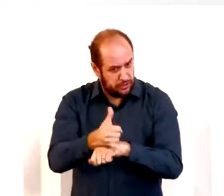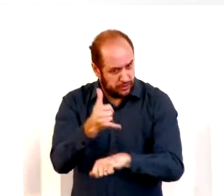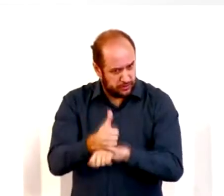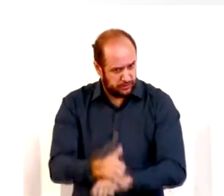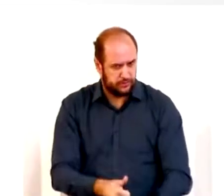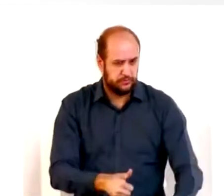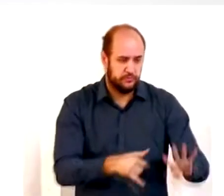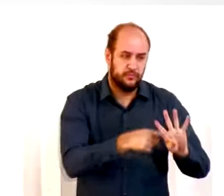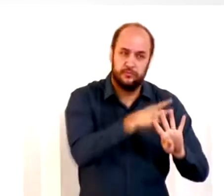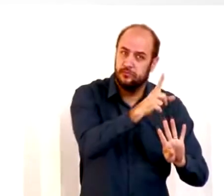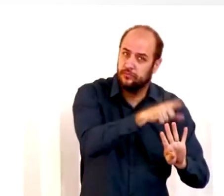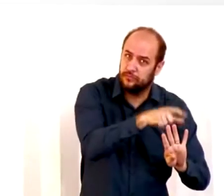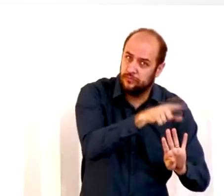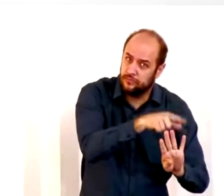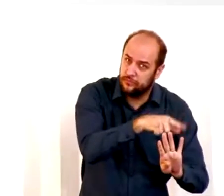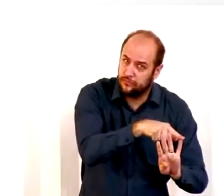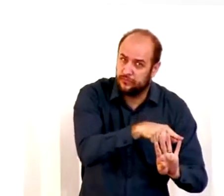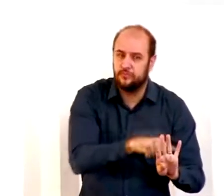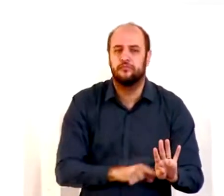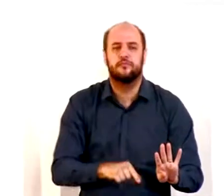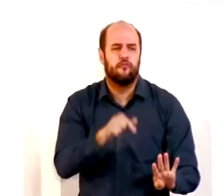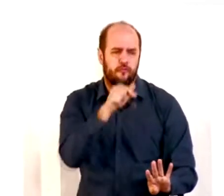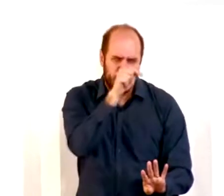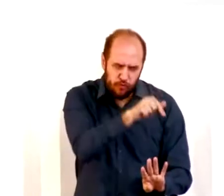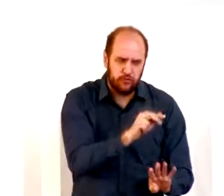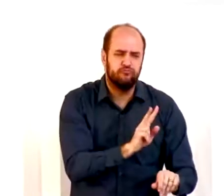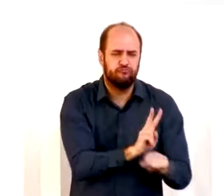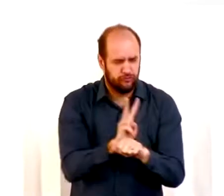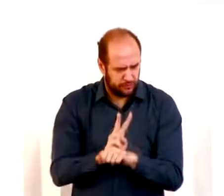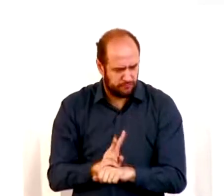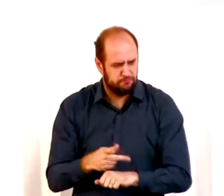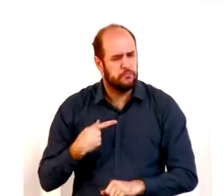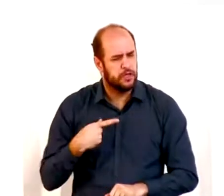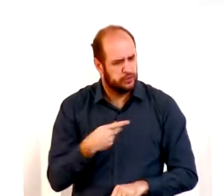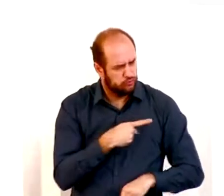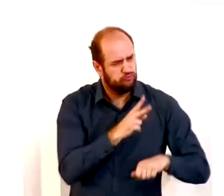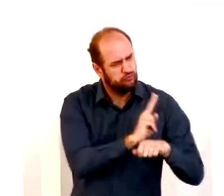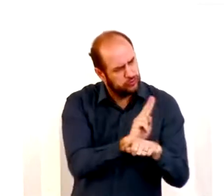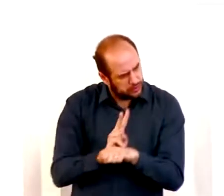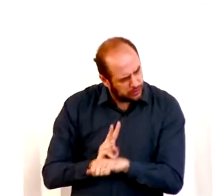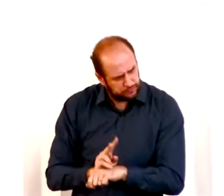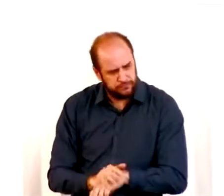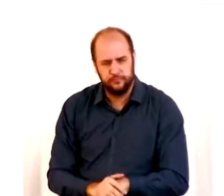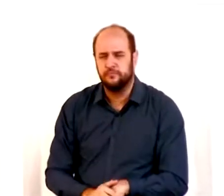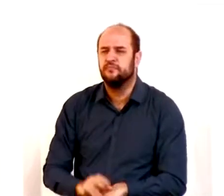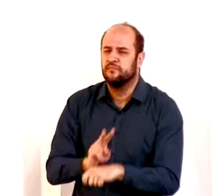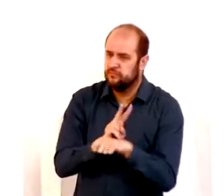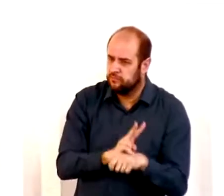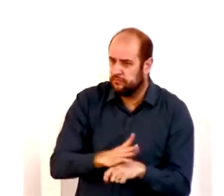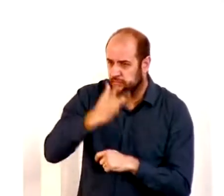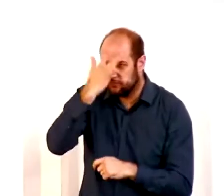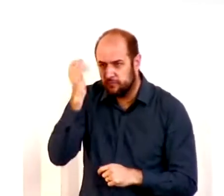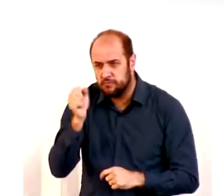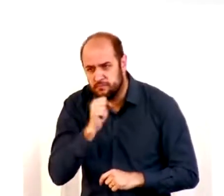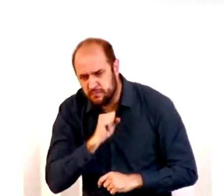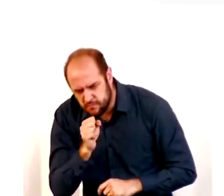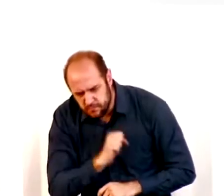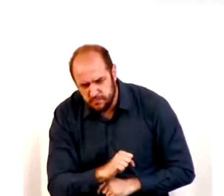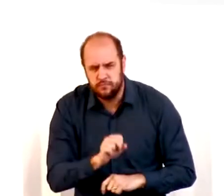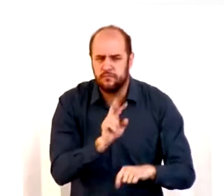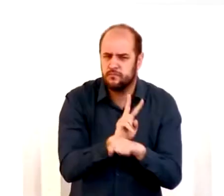líderes. E Timóteo, pastoreie, seja um bom pastor, cuida dos idosos, cuida